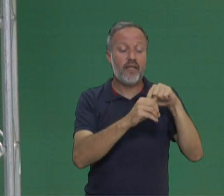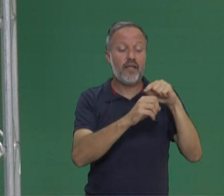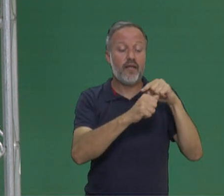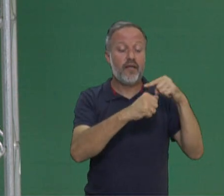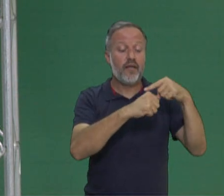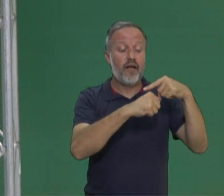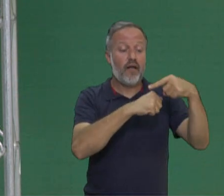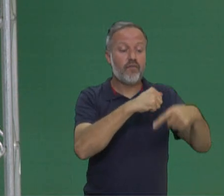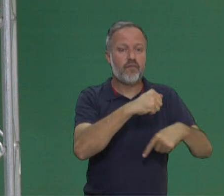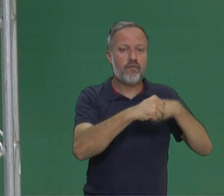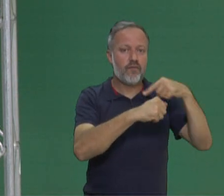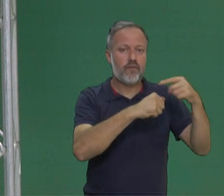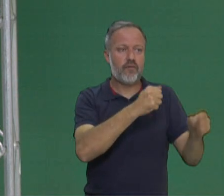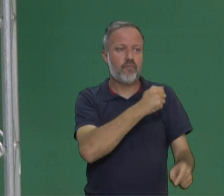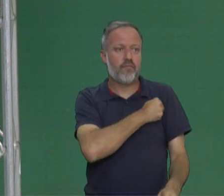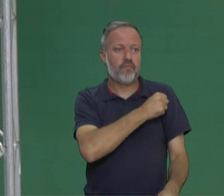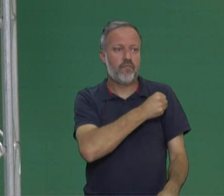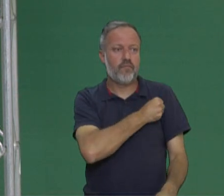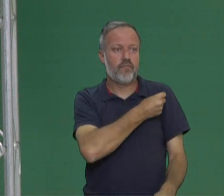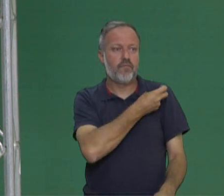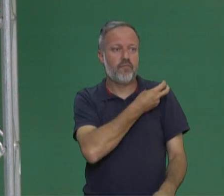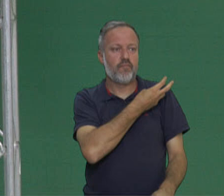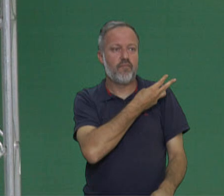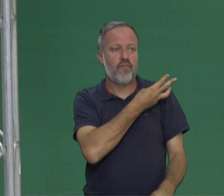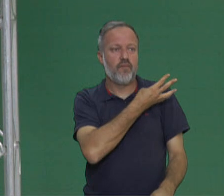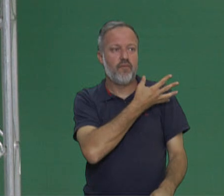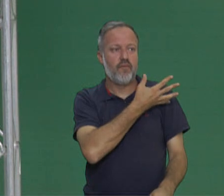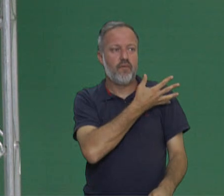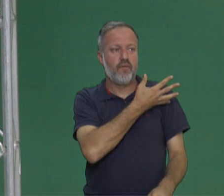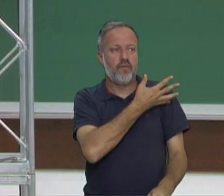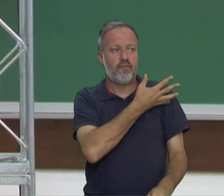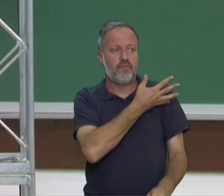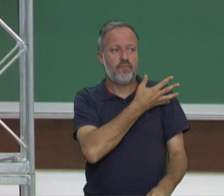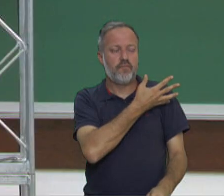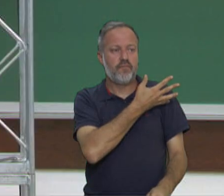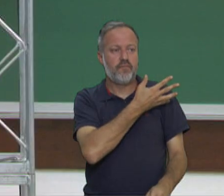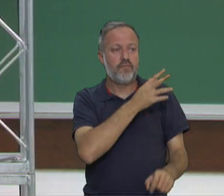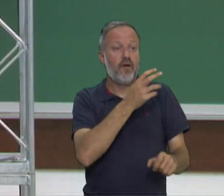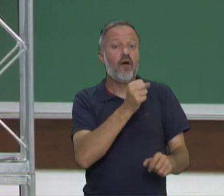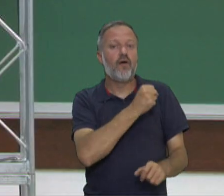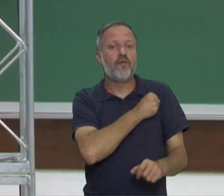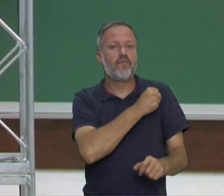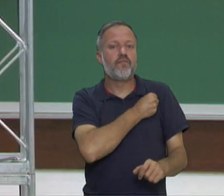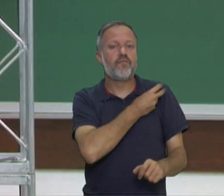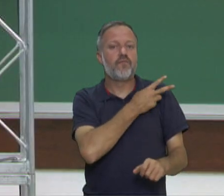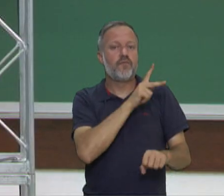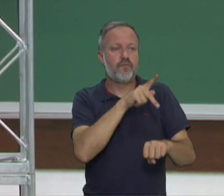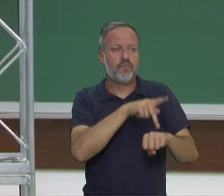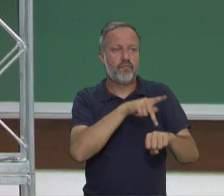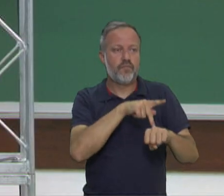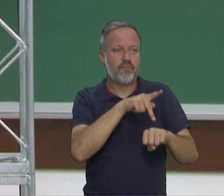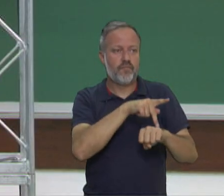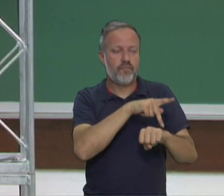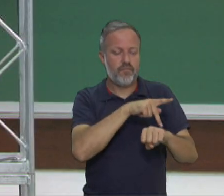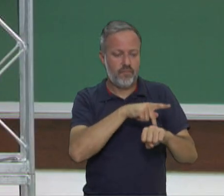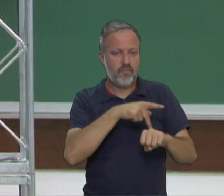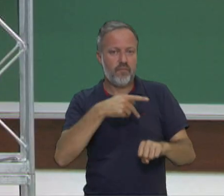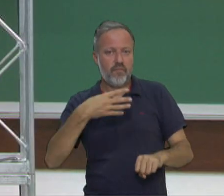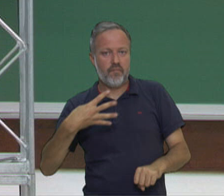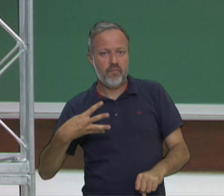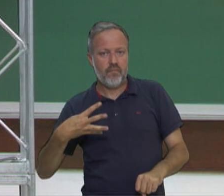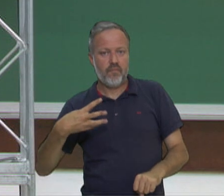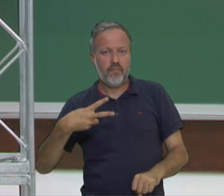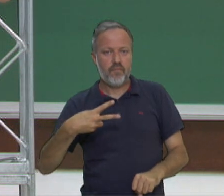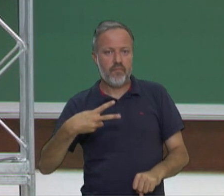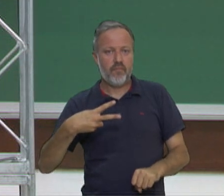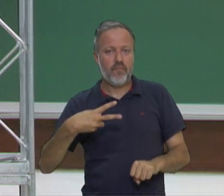Somente número de prótons. Então 20, número atômico, é o número de prótons. 42 é próton mais